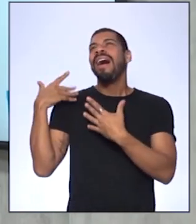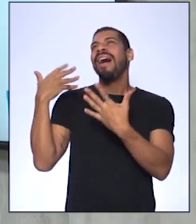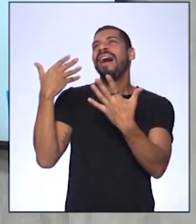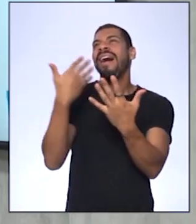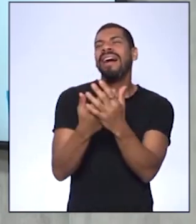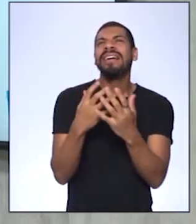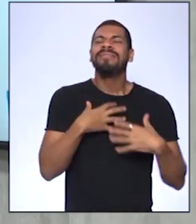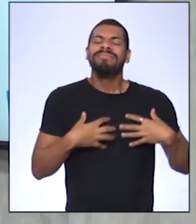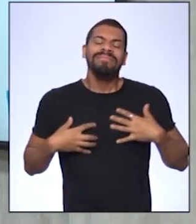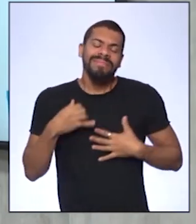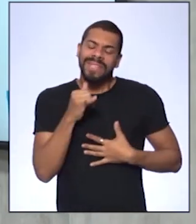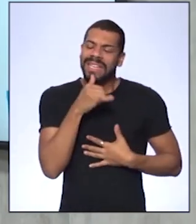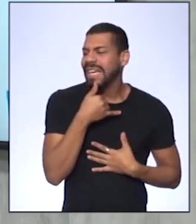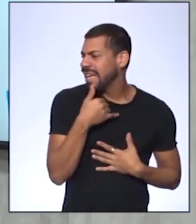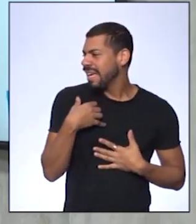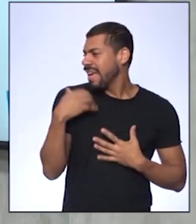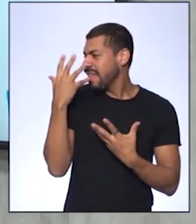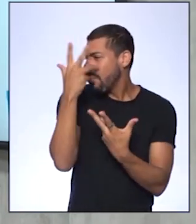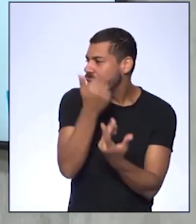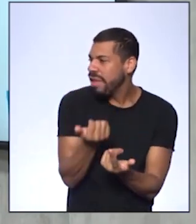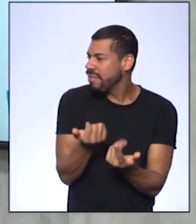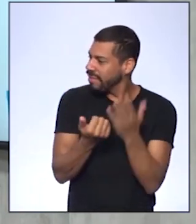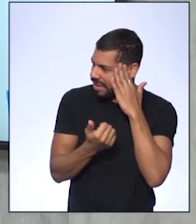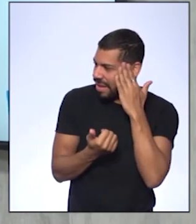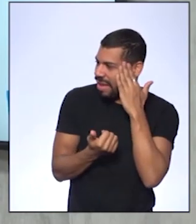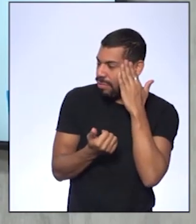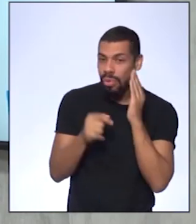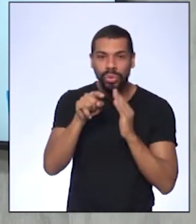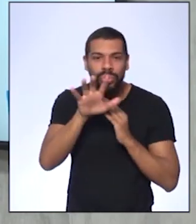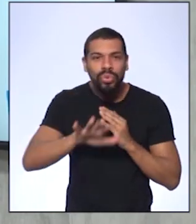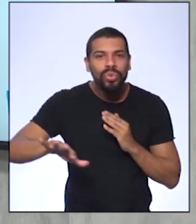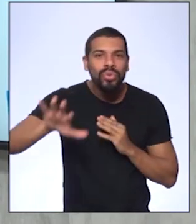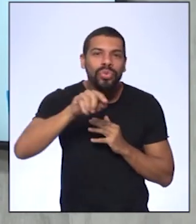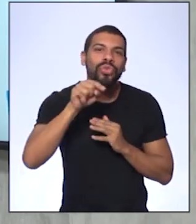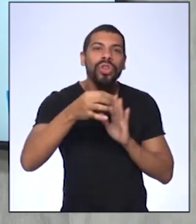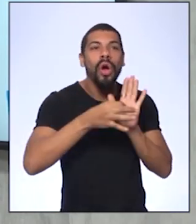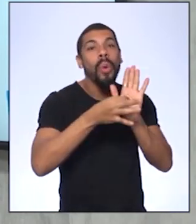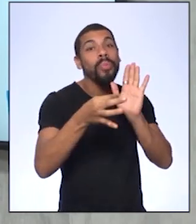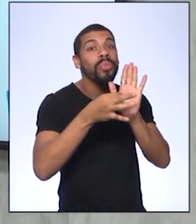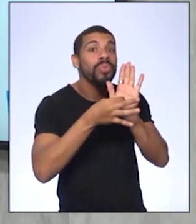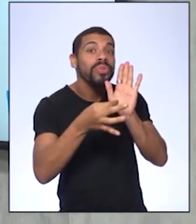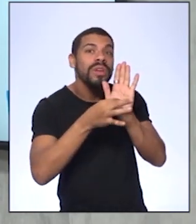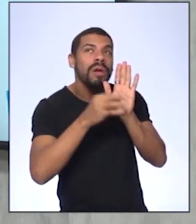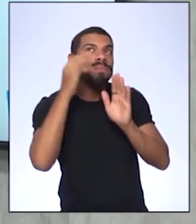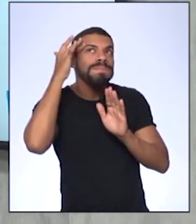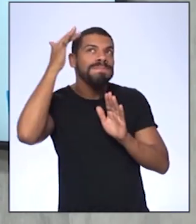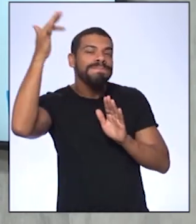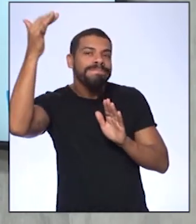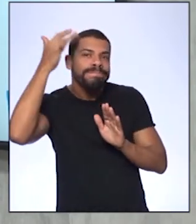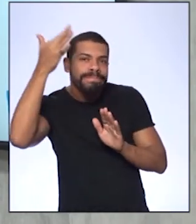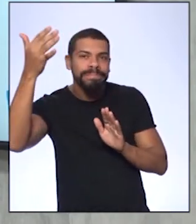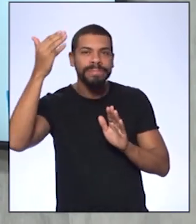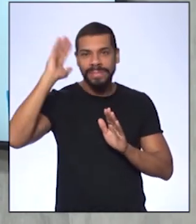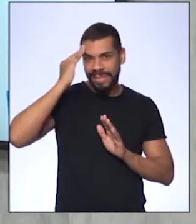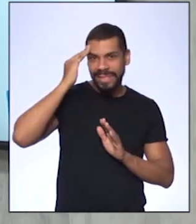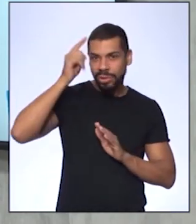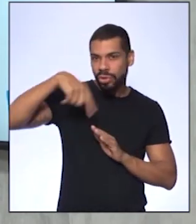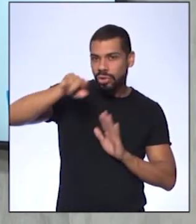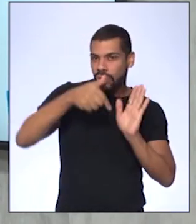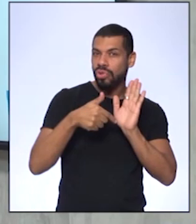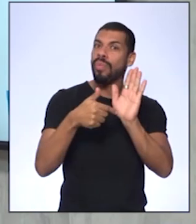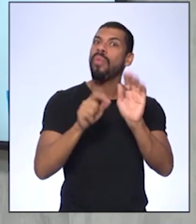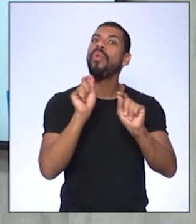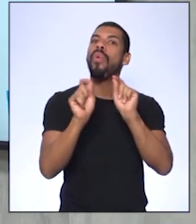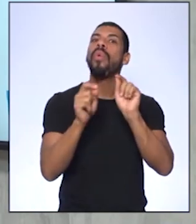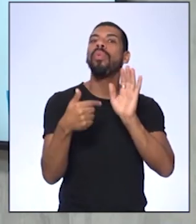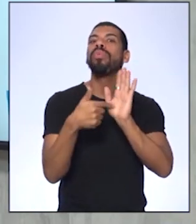de tristeza. Isso tudo é subjetivo. Então, quando a gente diz que isso é uma avaliação subjetiva, nós estamos revelando